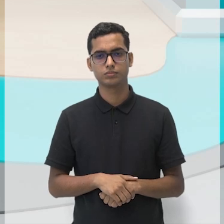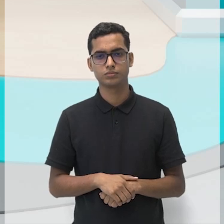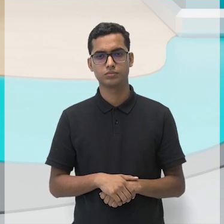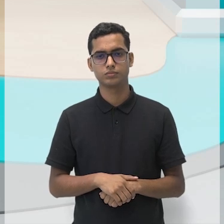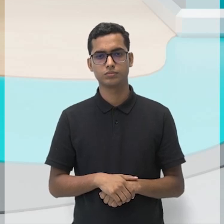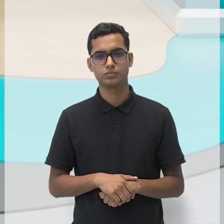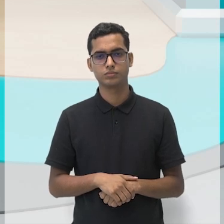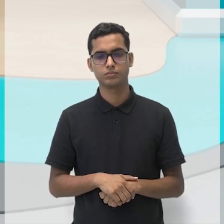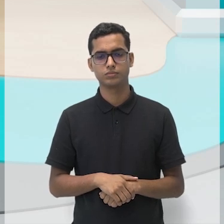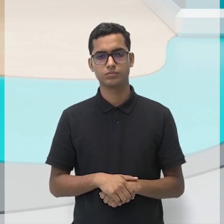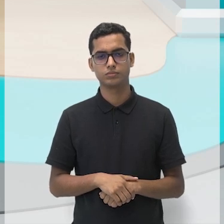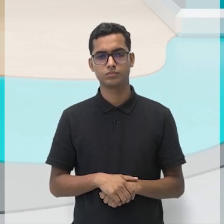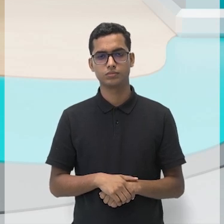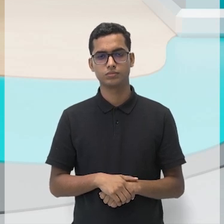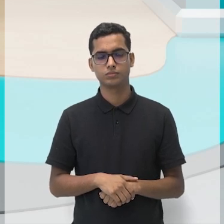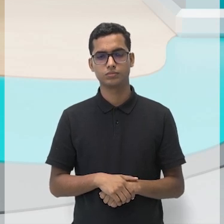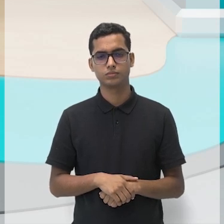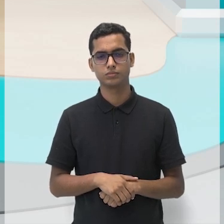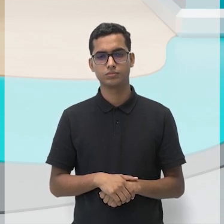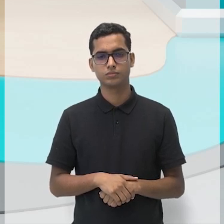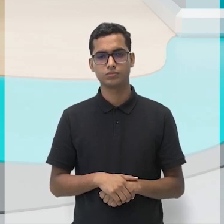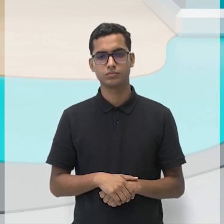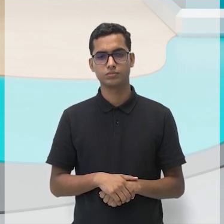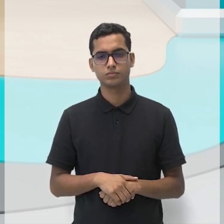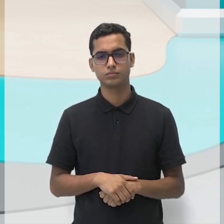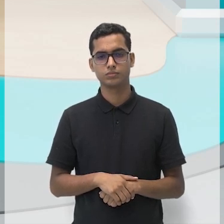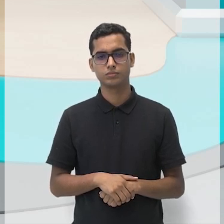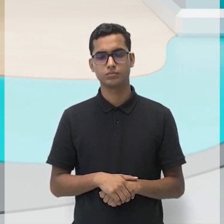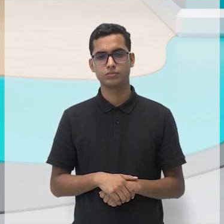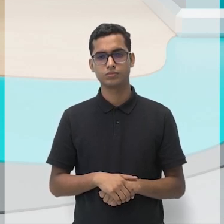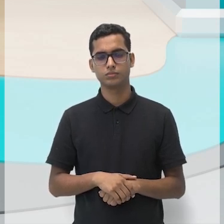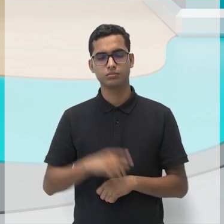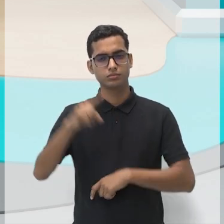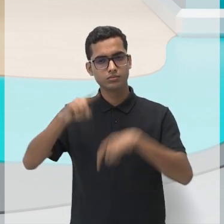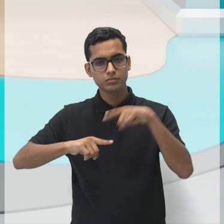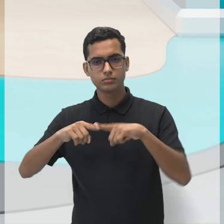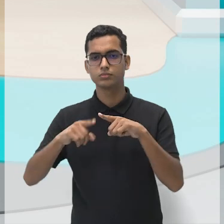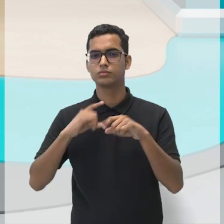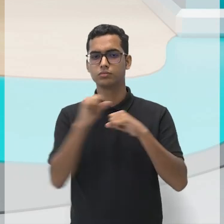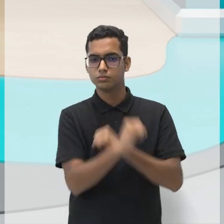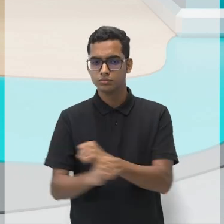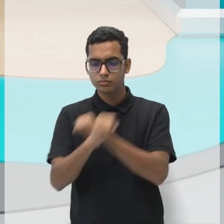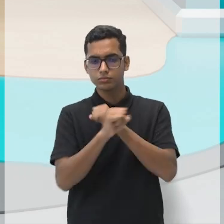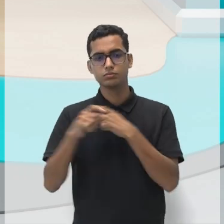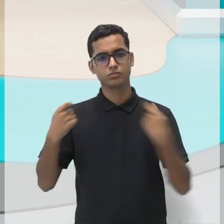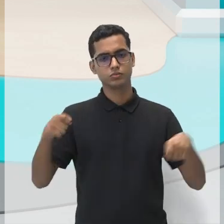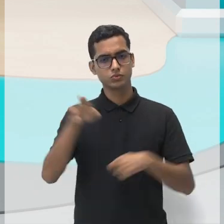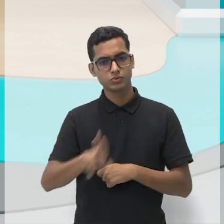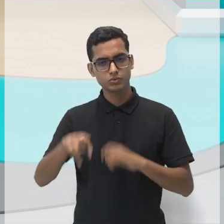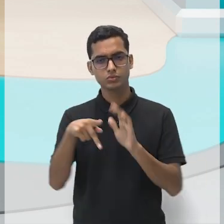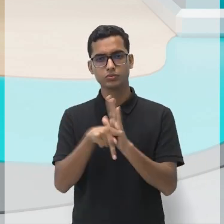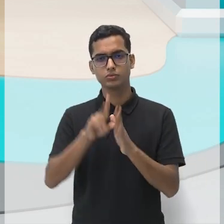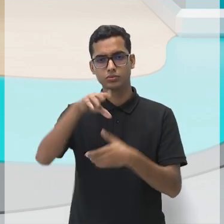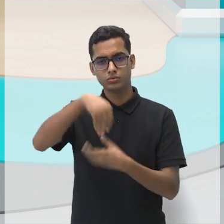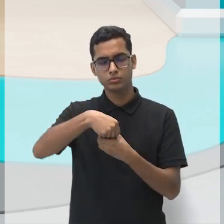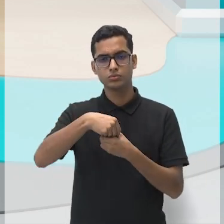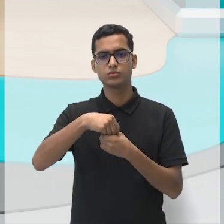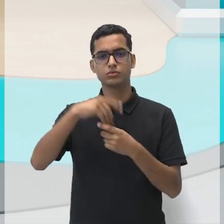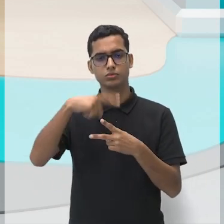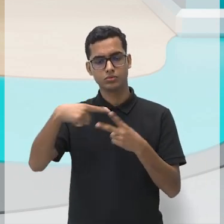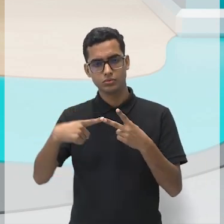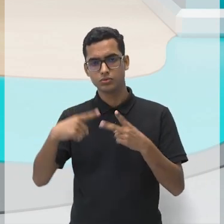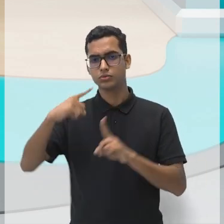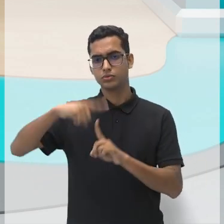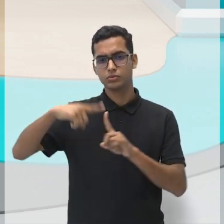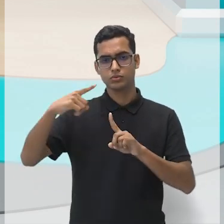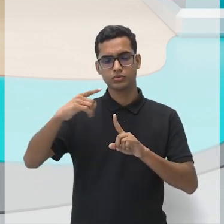respeito dos objetos, dos equipamentos de segurança que a gente precisa utilizar nessas duas